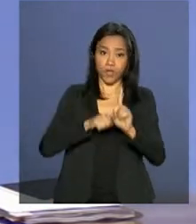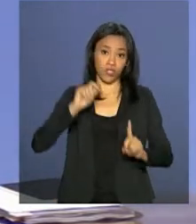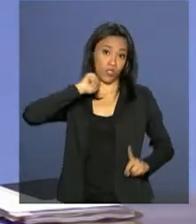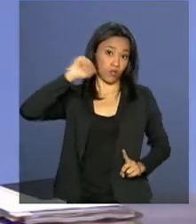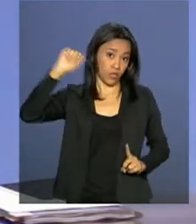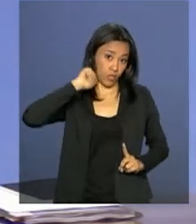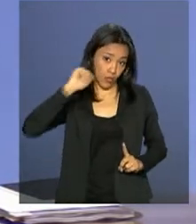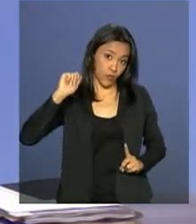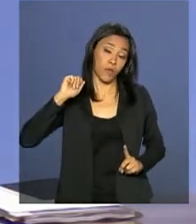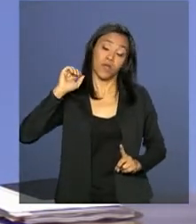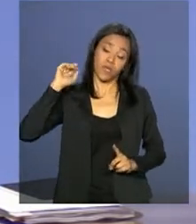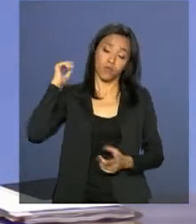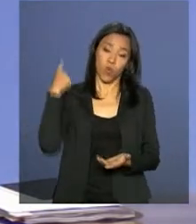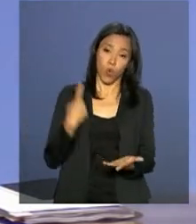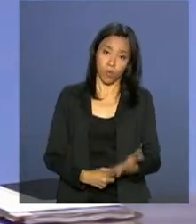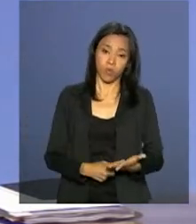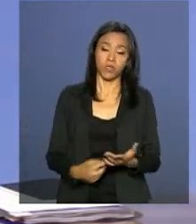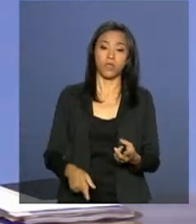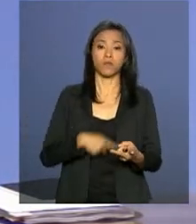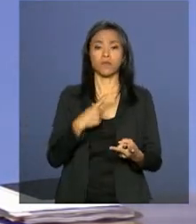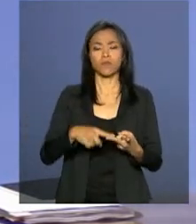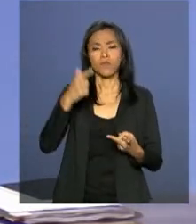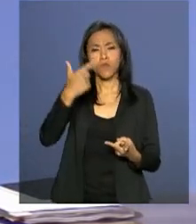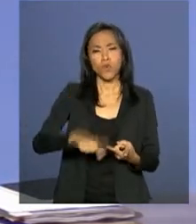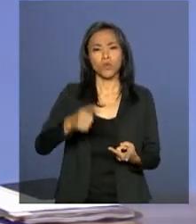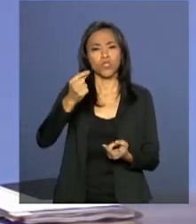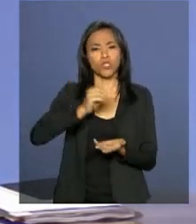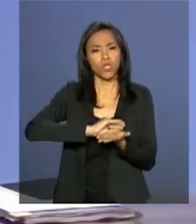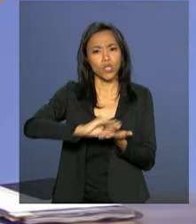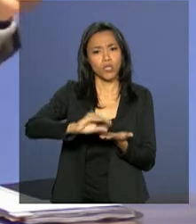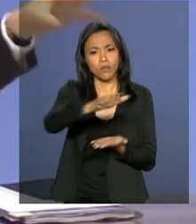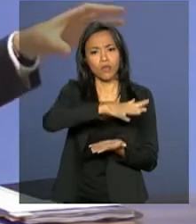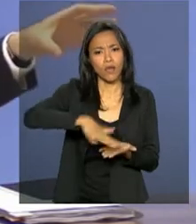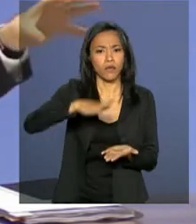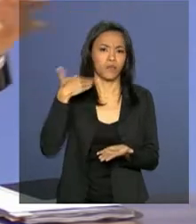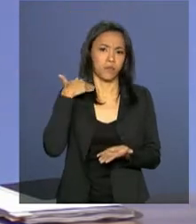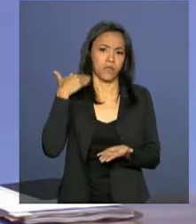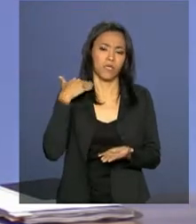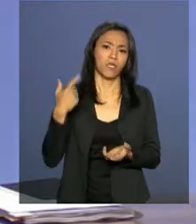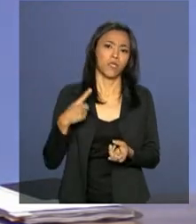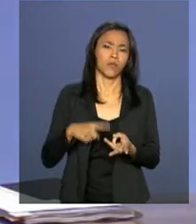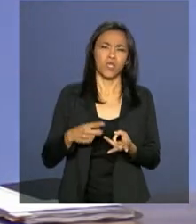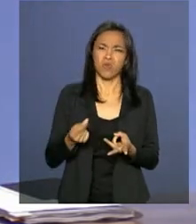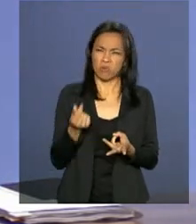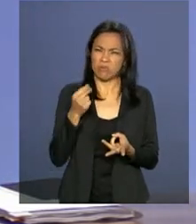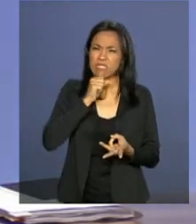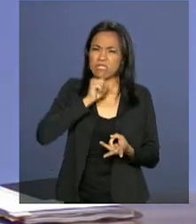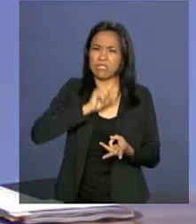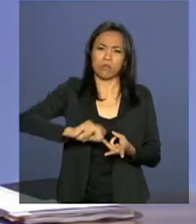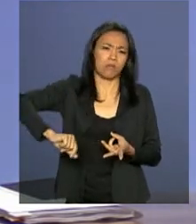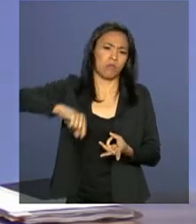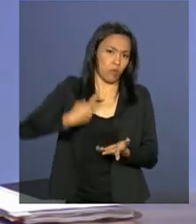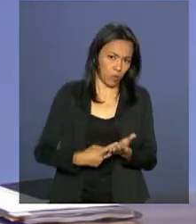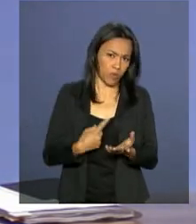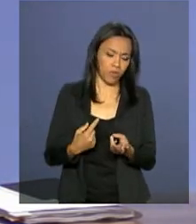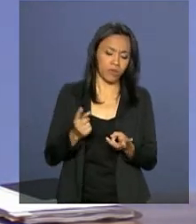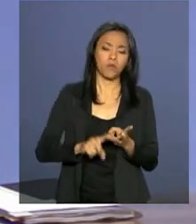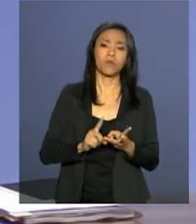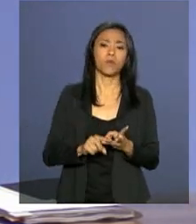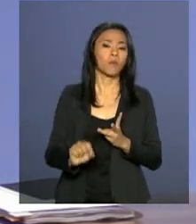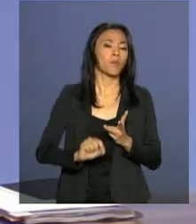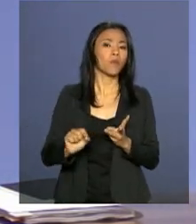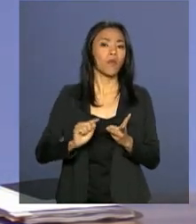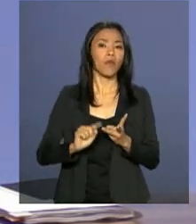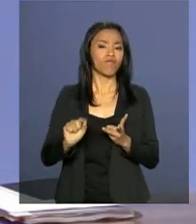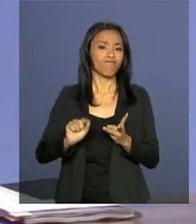em uma cortada de investimentos instituições financeiras em outro acordo mas um pouco mais antigo de devastação